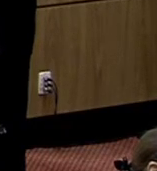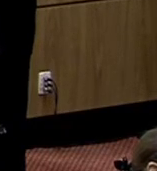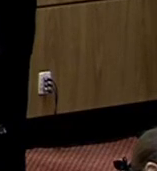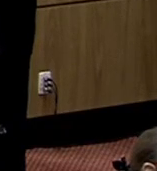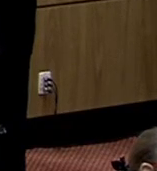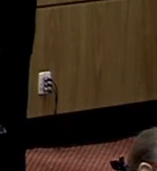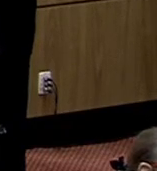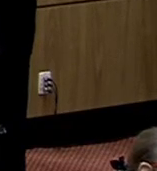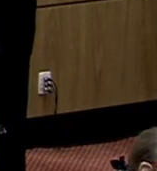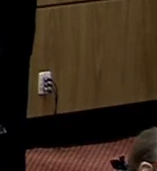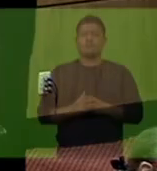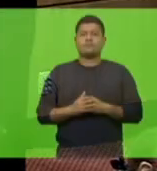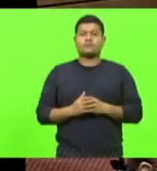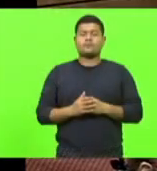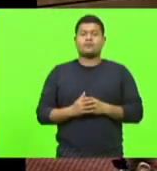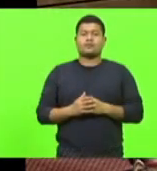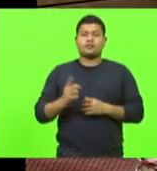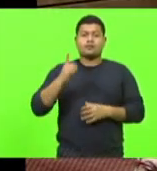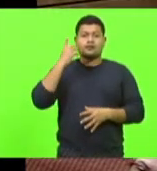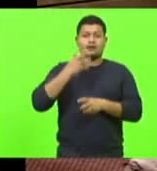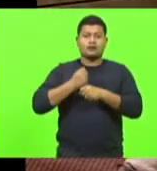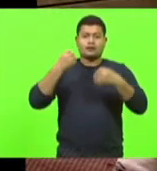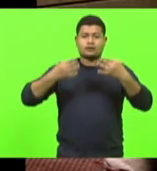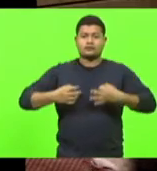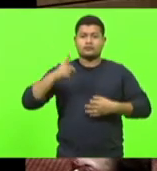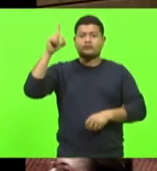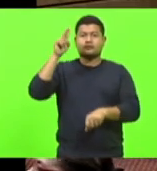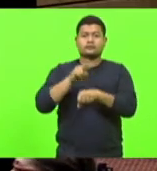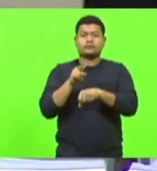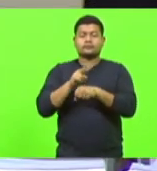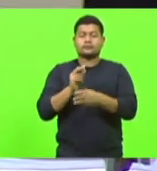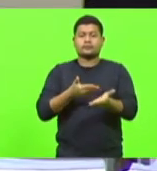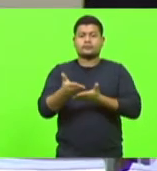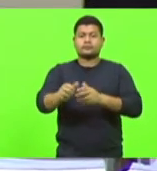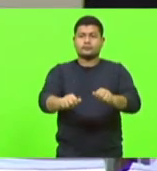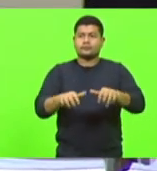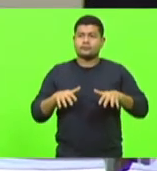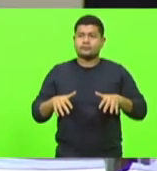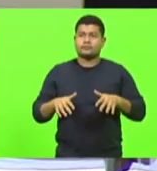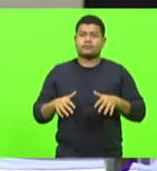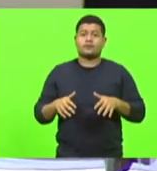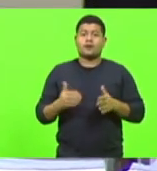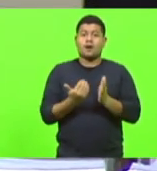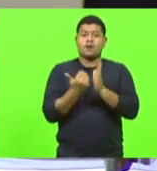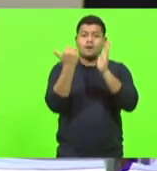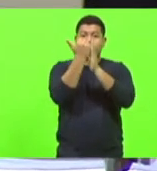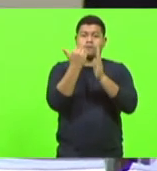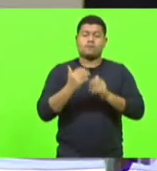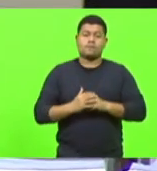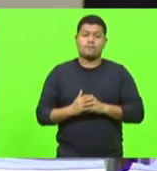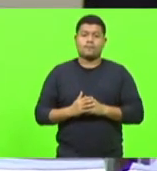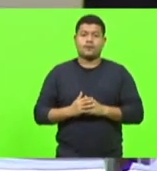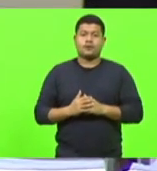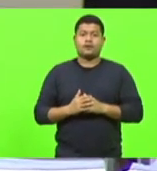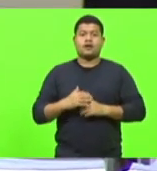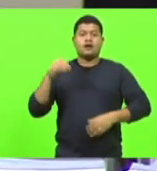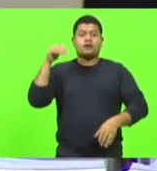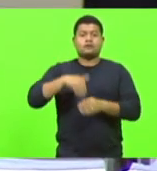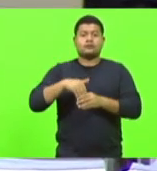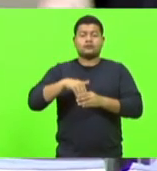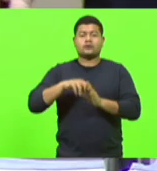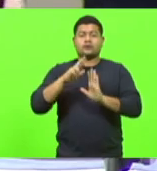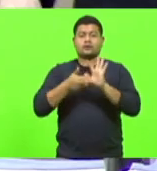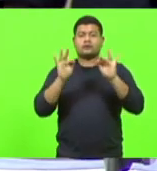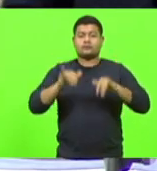não havendo quórum regimental sobre a proteção de Deus e carro aberto a presente seção extra ordinária em votação